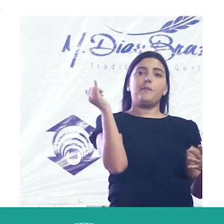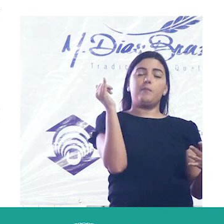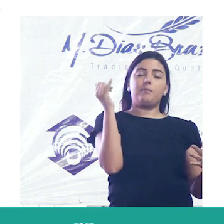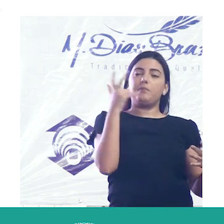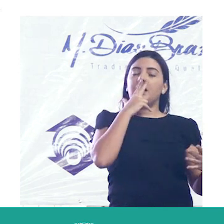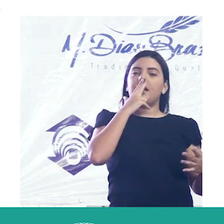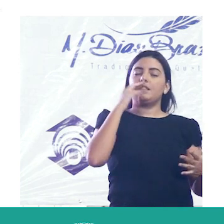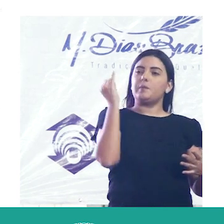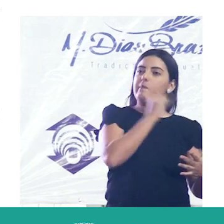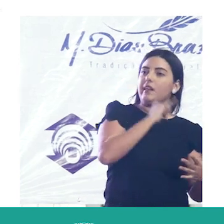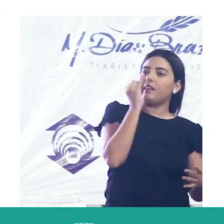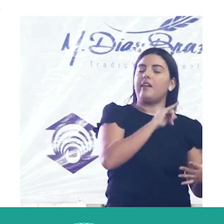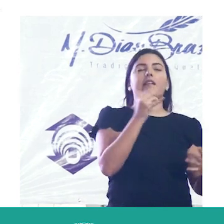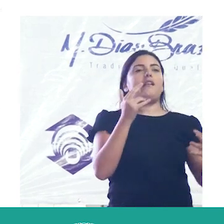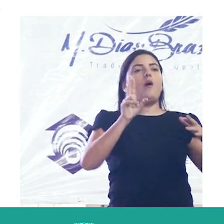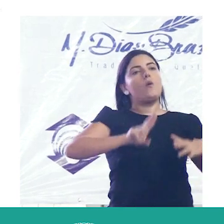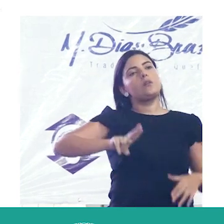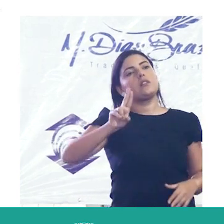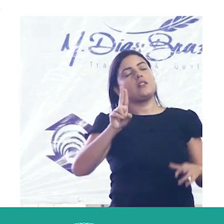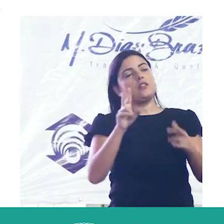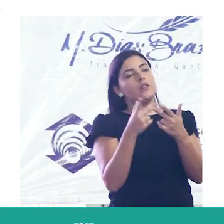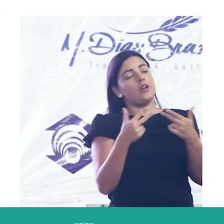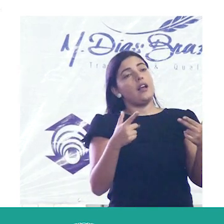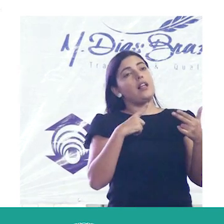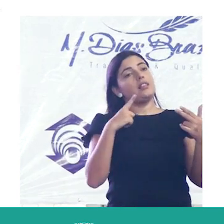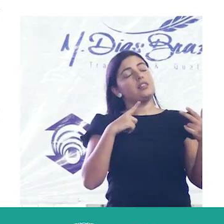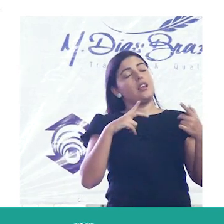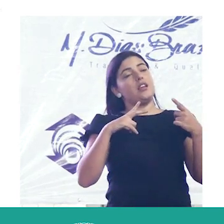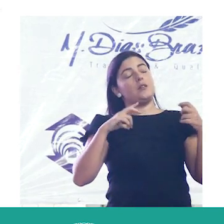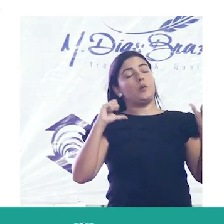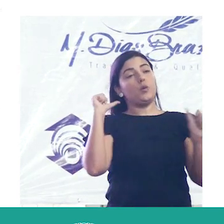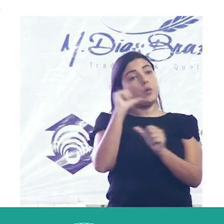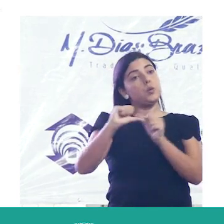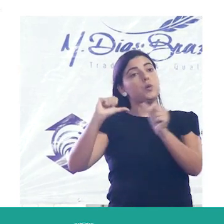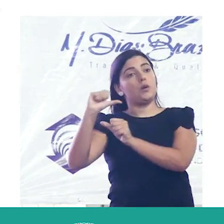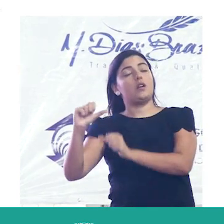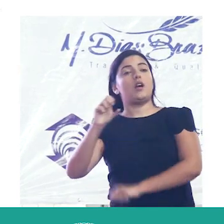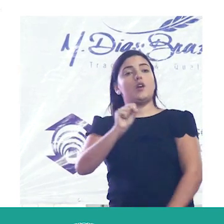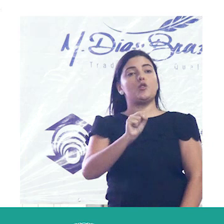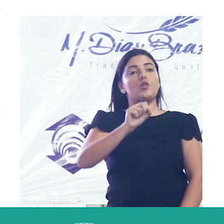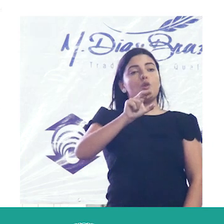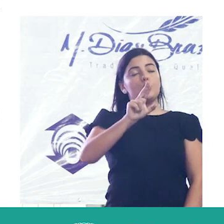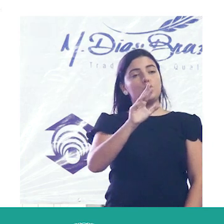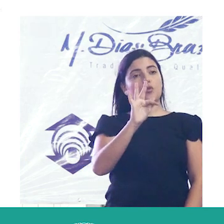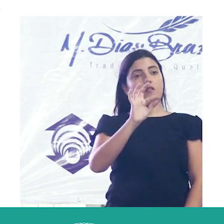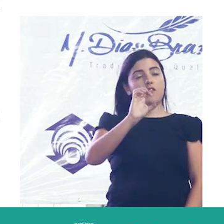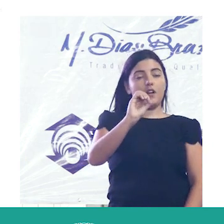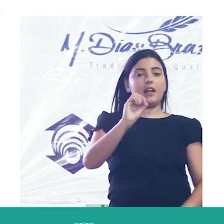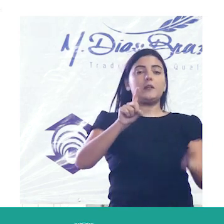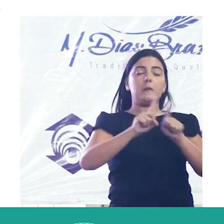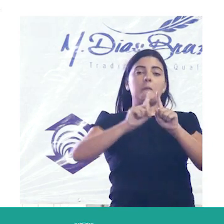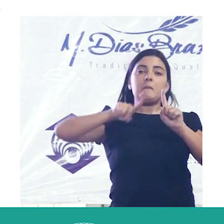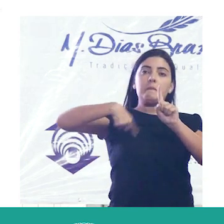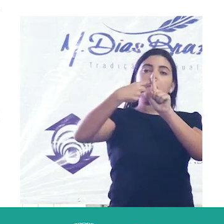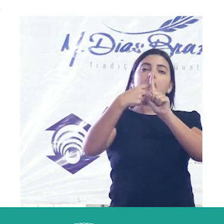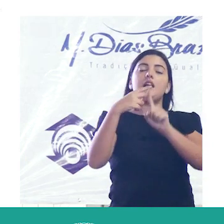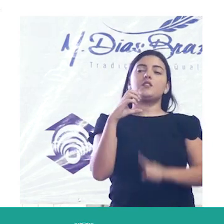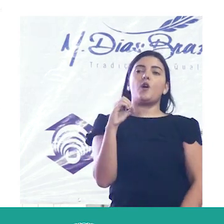chumbo, placas de bateria são fundidos, há a conversão de sulfato em dióxido de enxofre, que é um gás muito